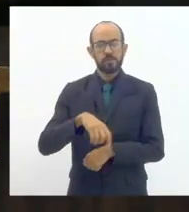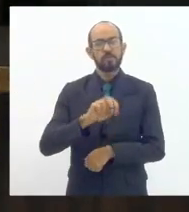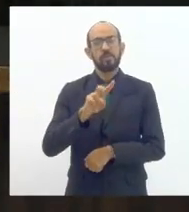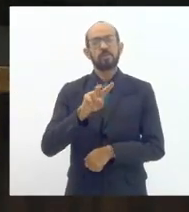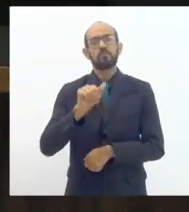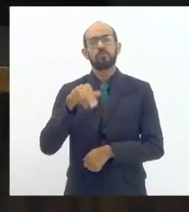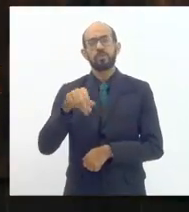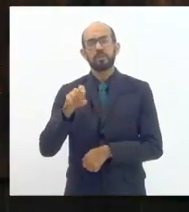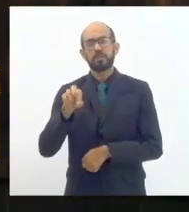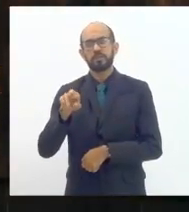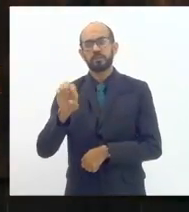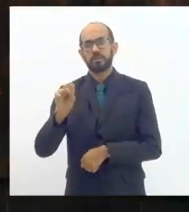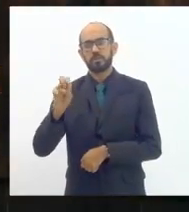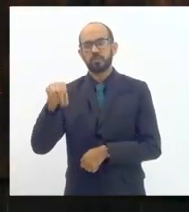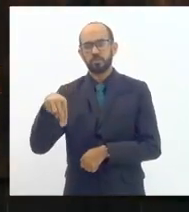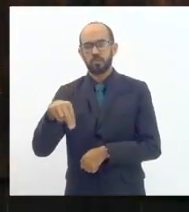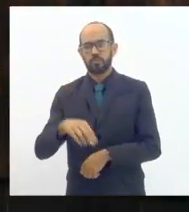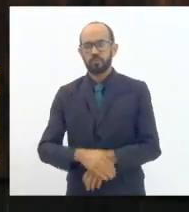Nogueira.